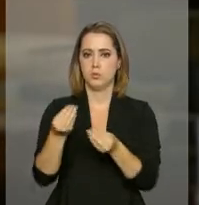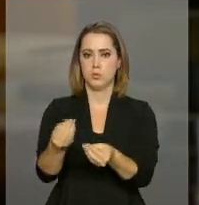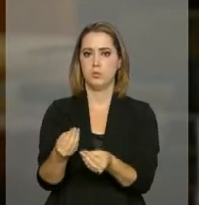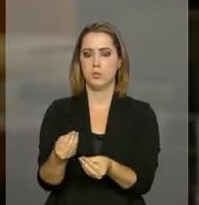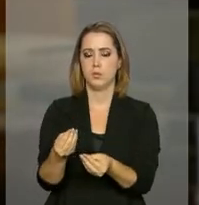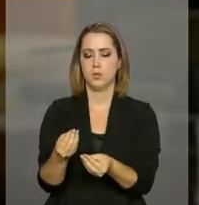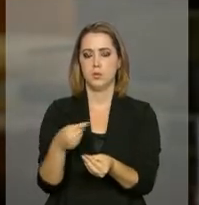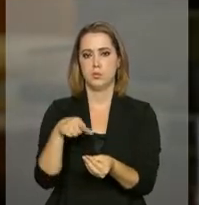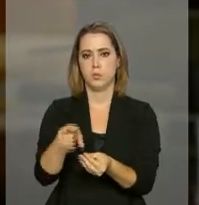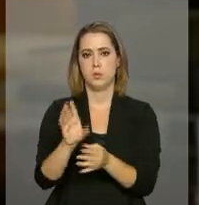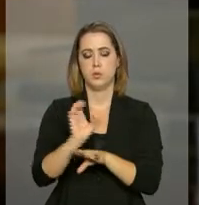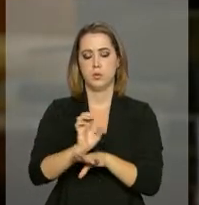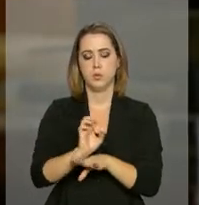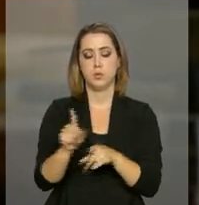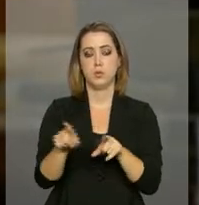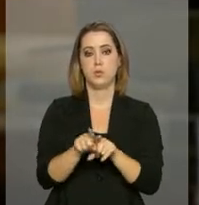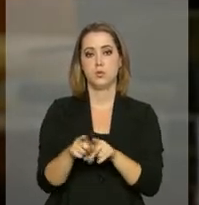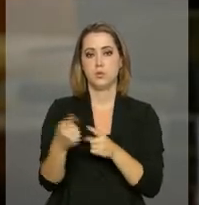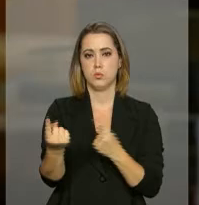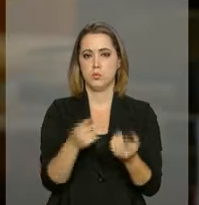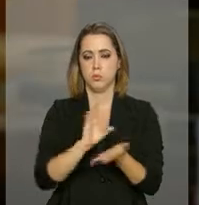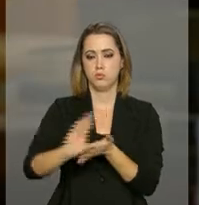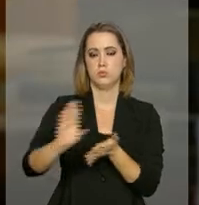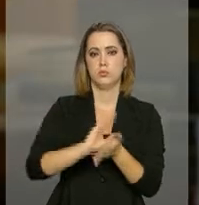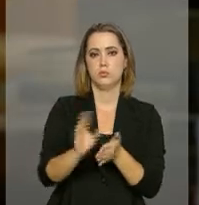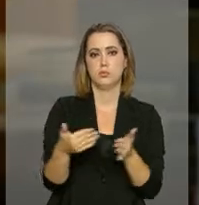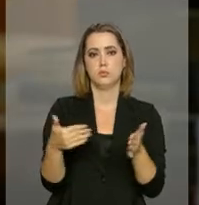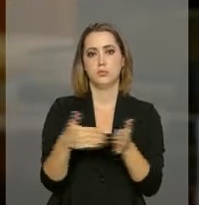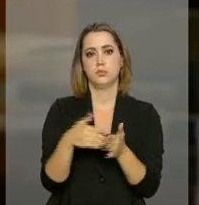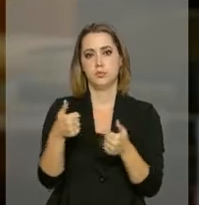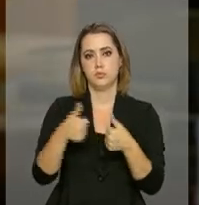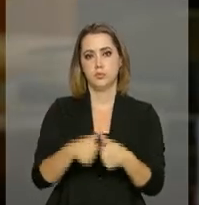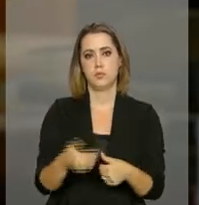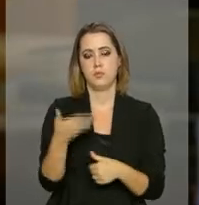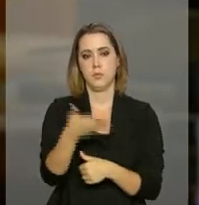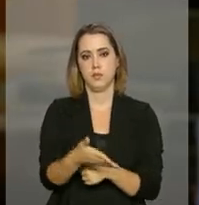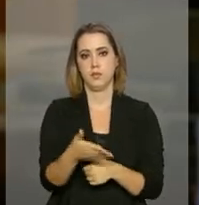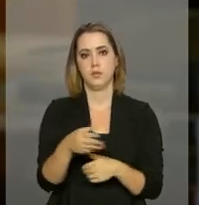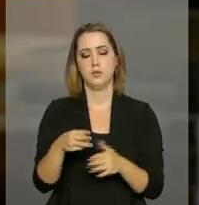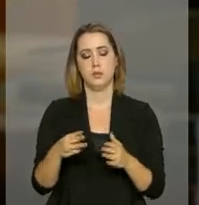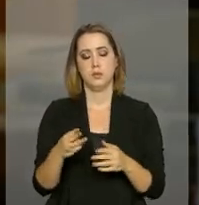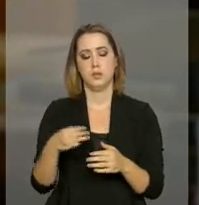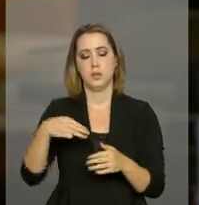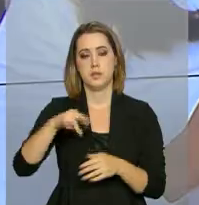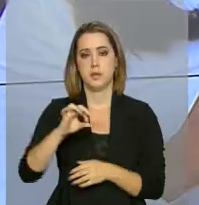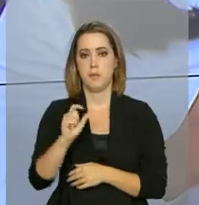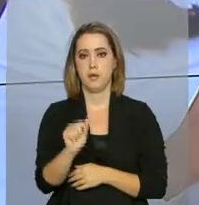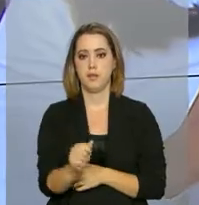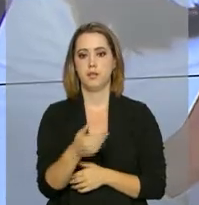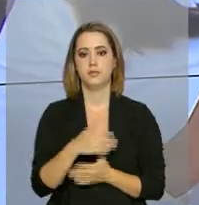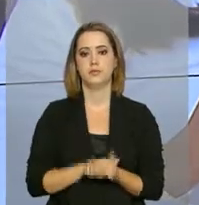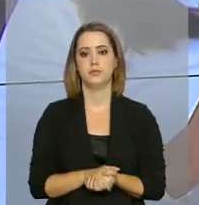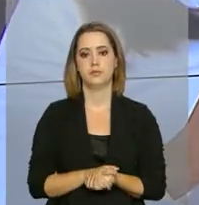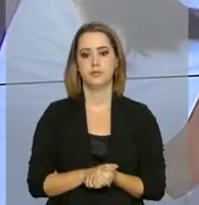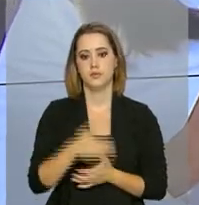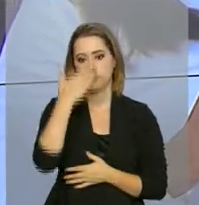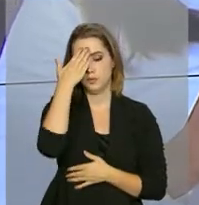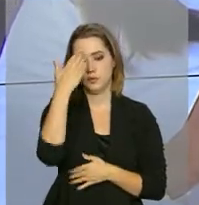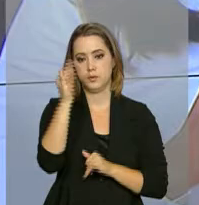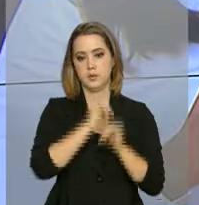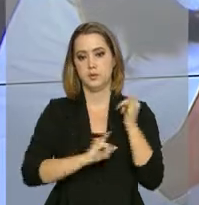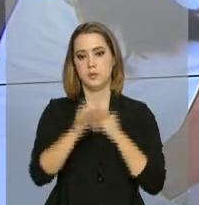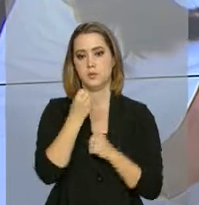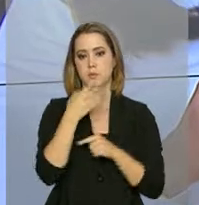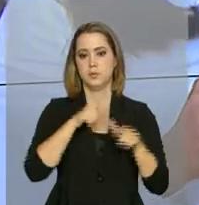os recursos para que seja possível atingir essa meta foto com você no estúdio josé luiz obrigado paola pelas informações